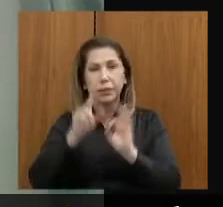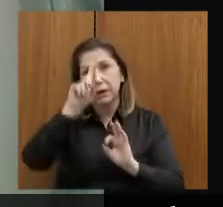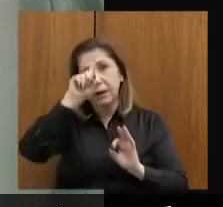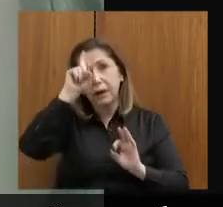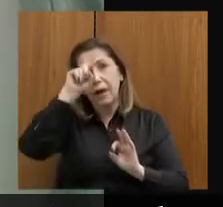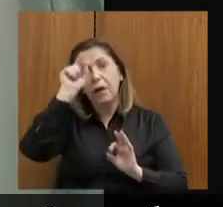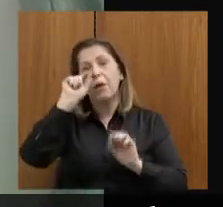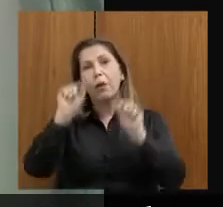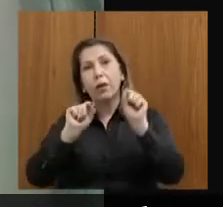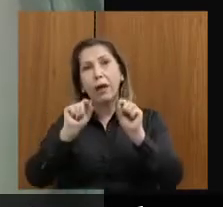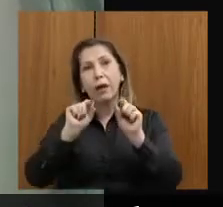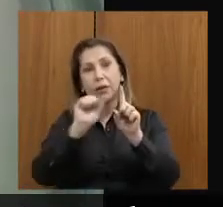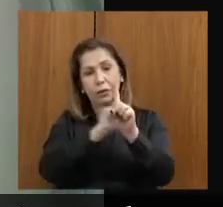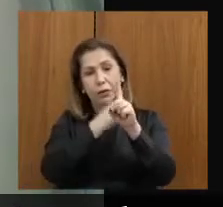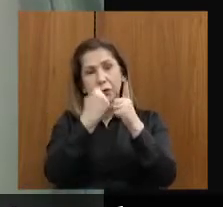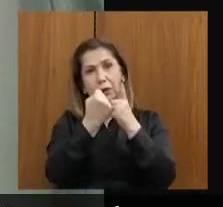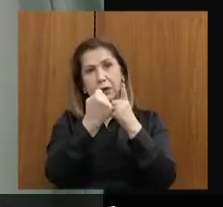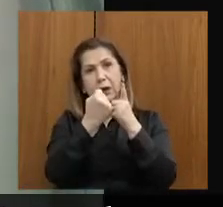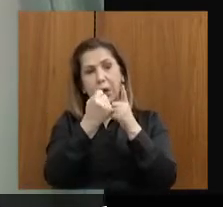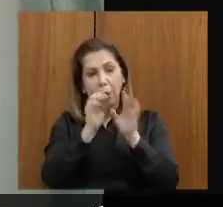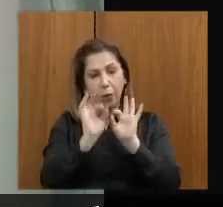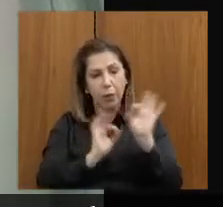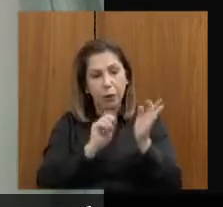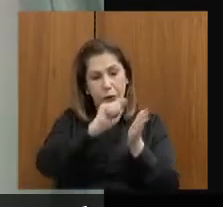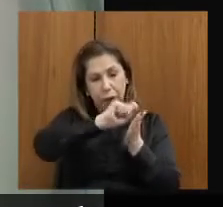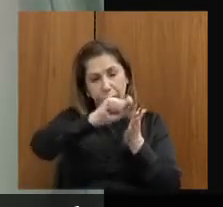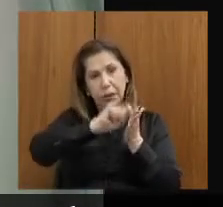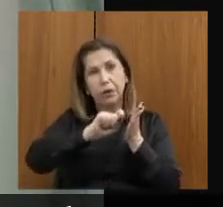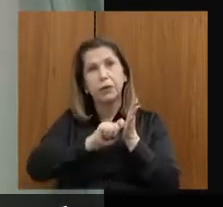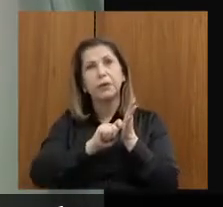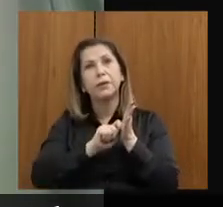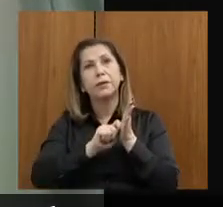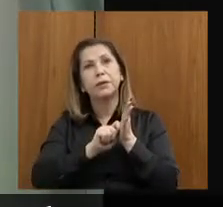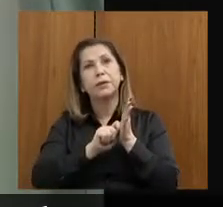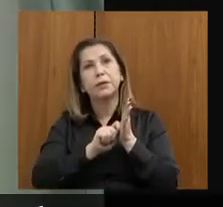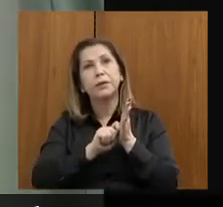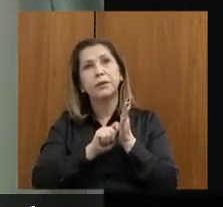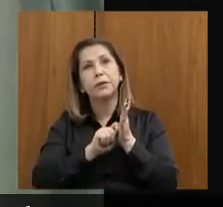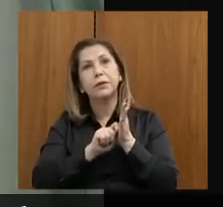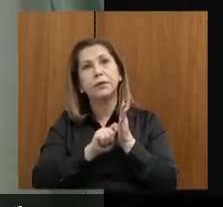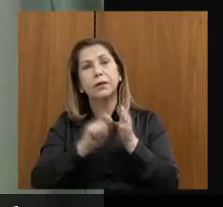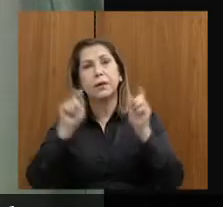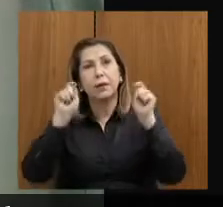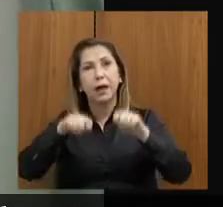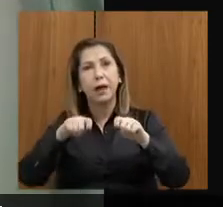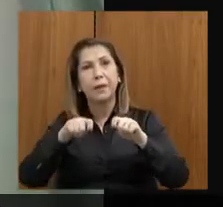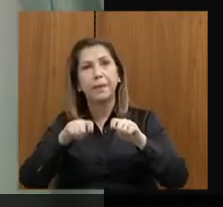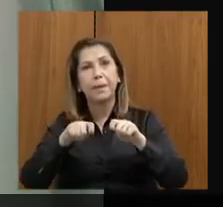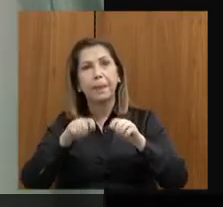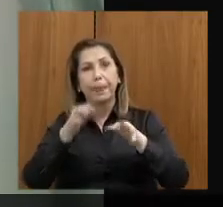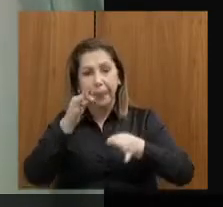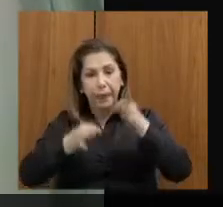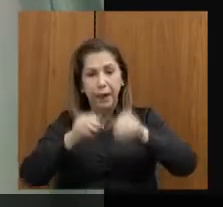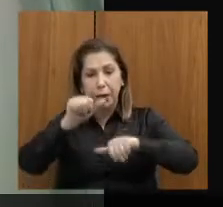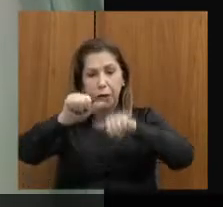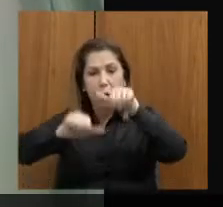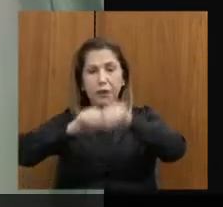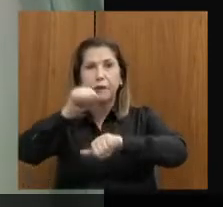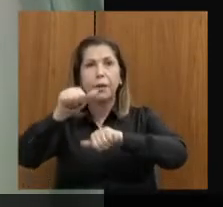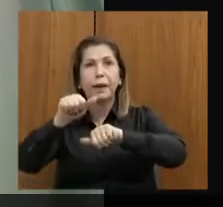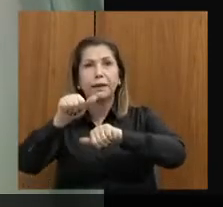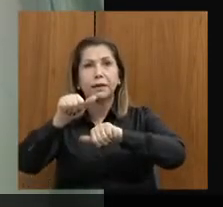que a gente coração do projeto social nosso Minas o projeto social é regulamentado pela Procuradoria Geral como instrumento de transformação social